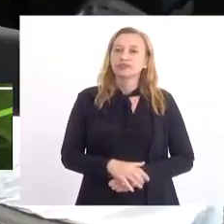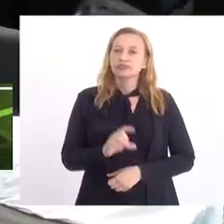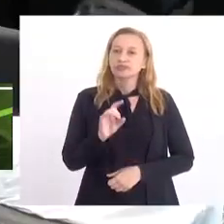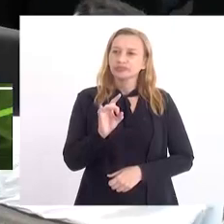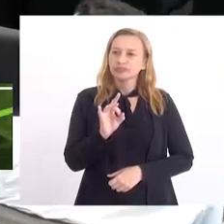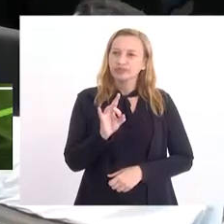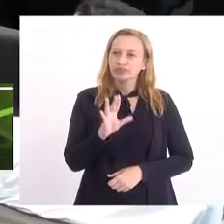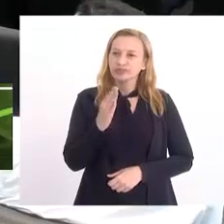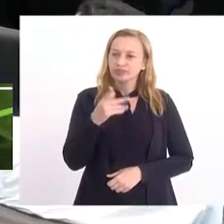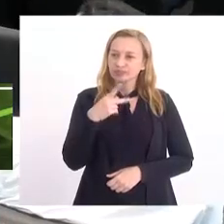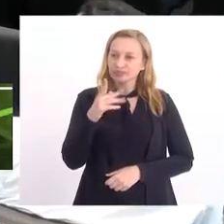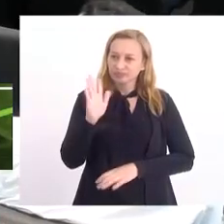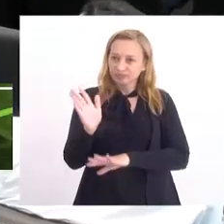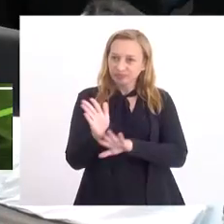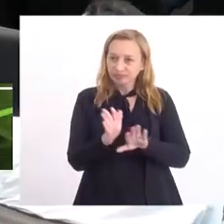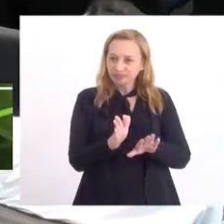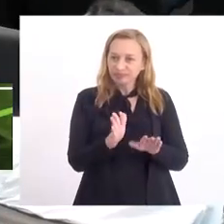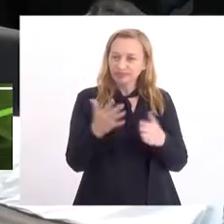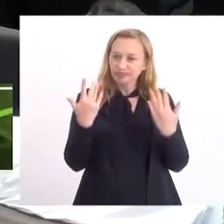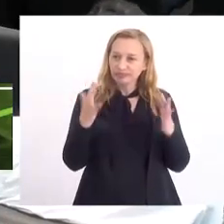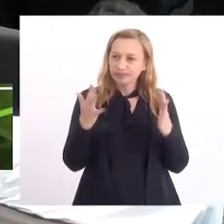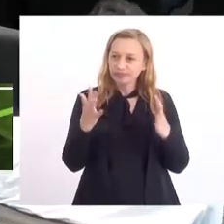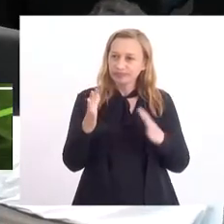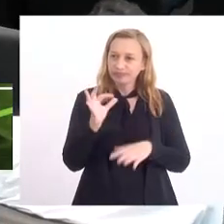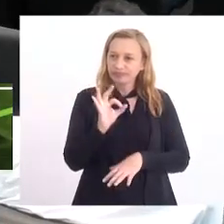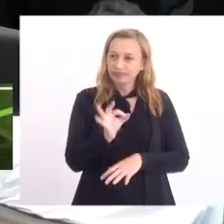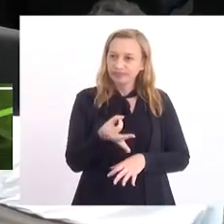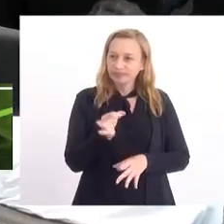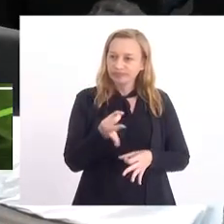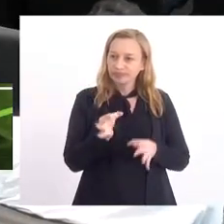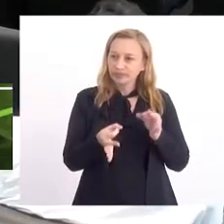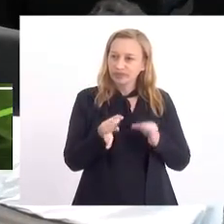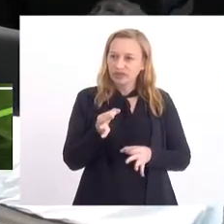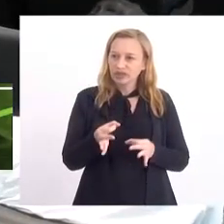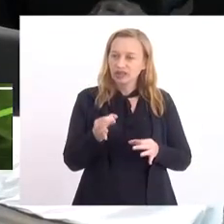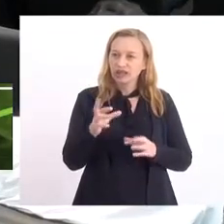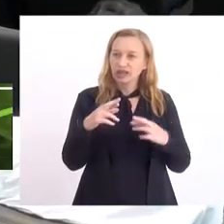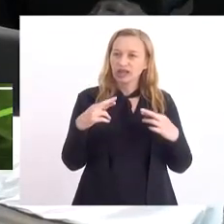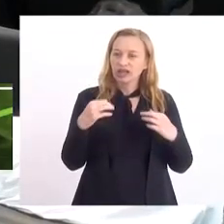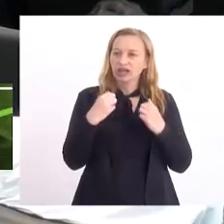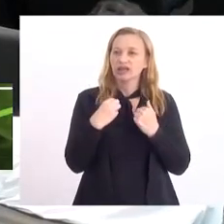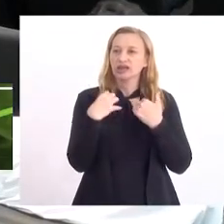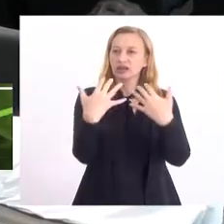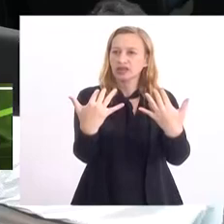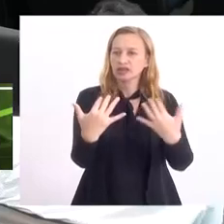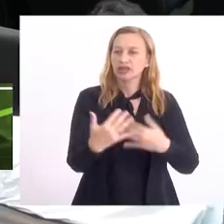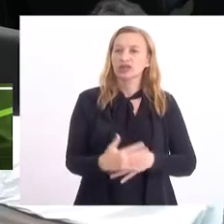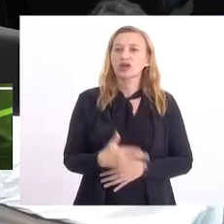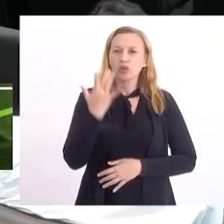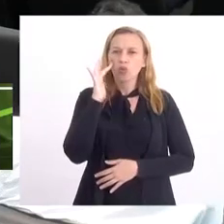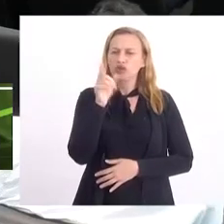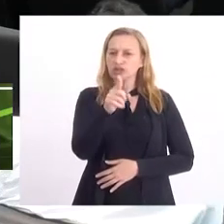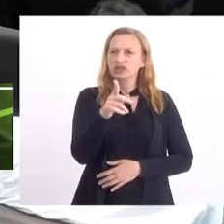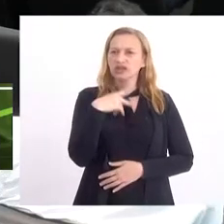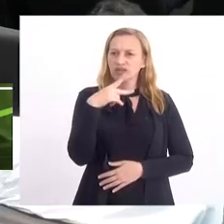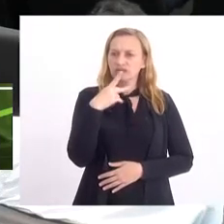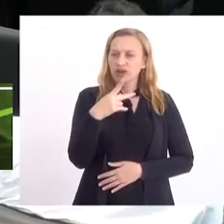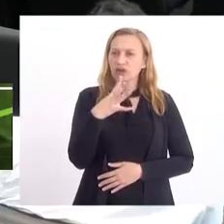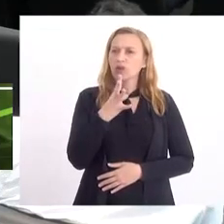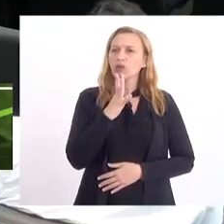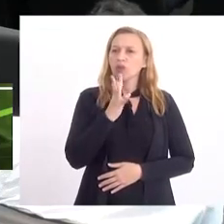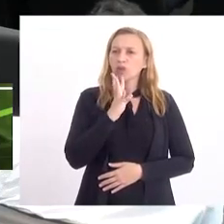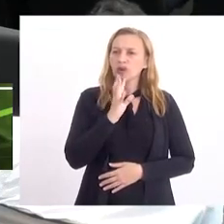se eu entendi. Justamente, eu acho que essa audiência pública é para isso. Eu acho, você falou, eu